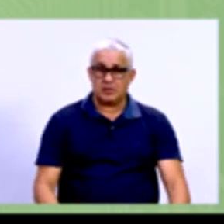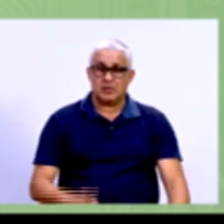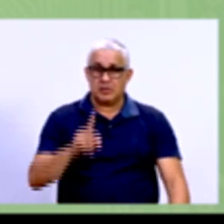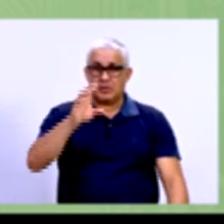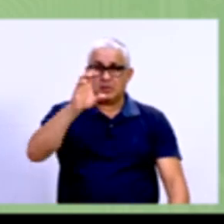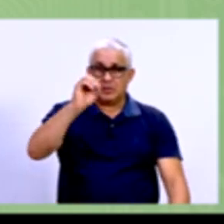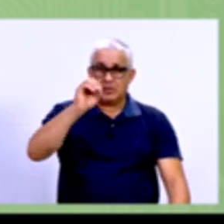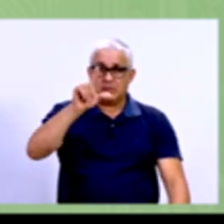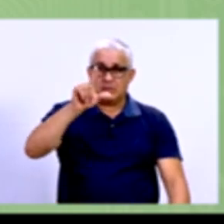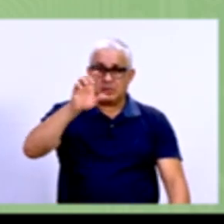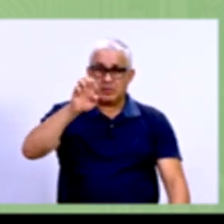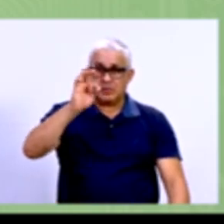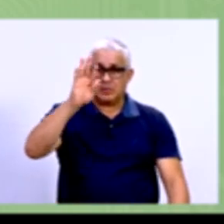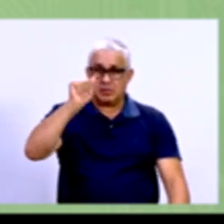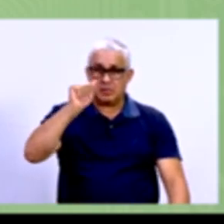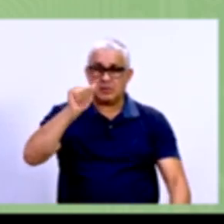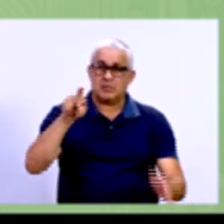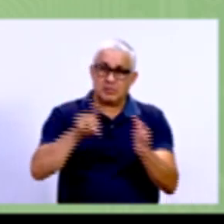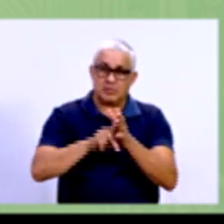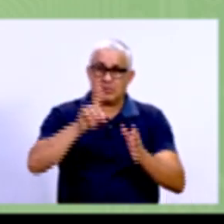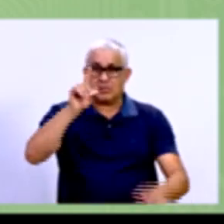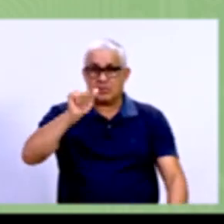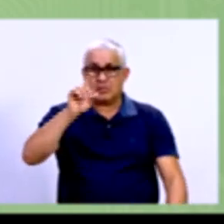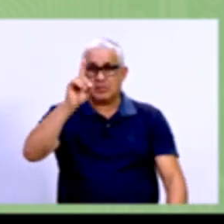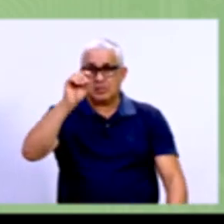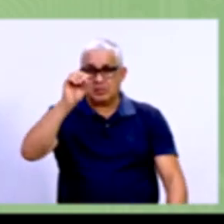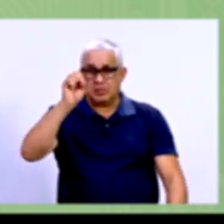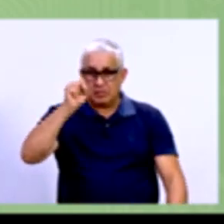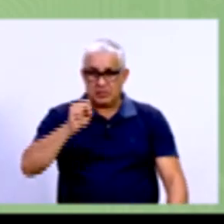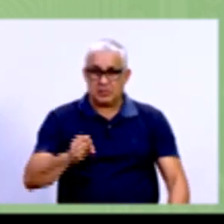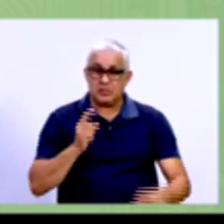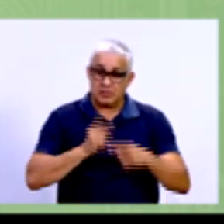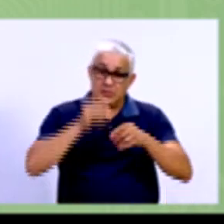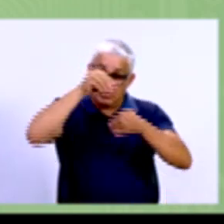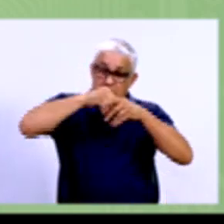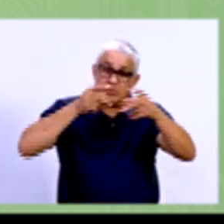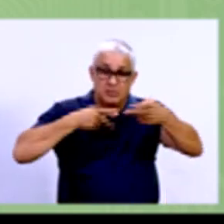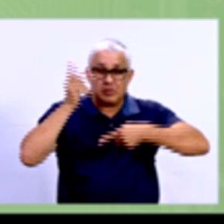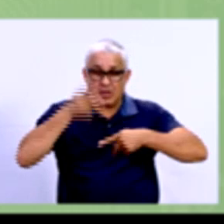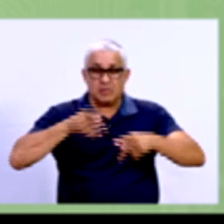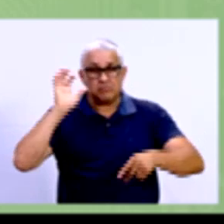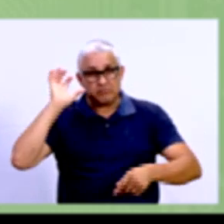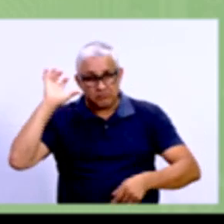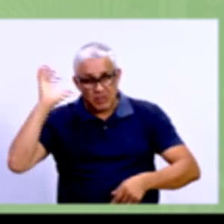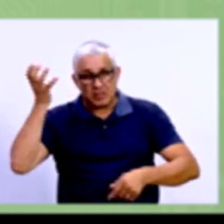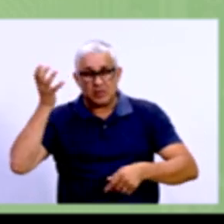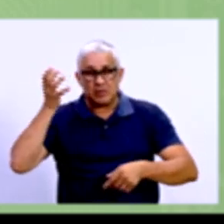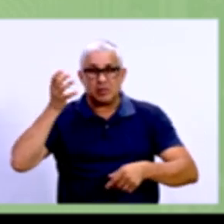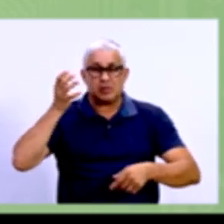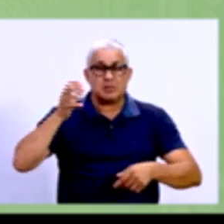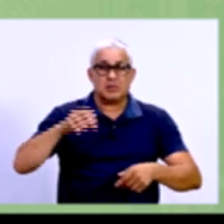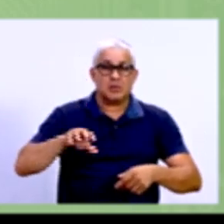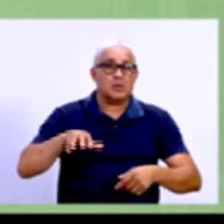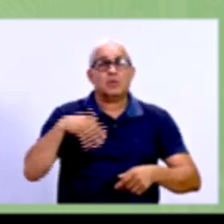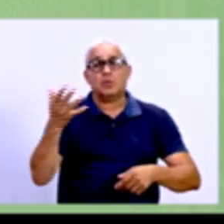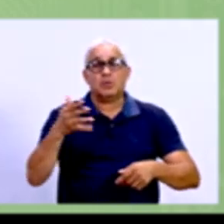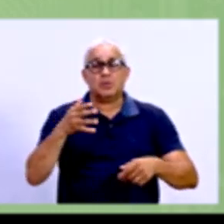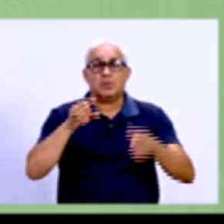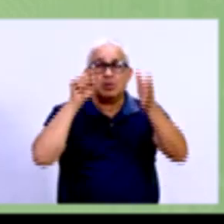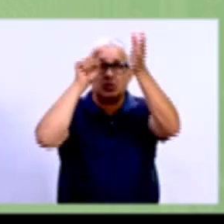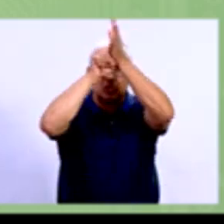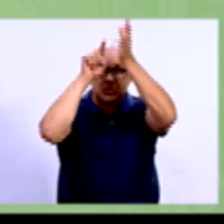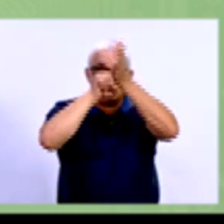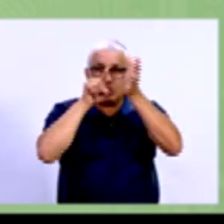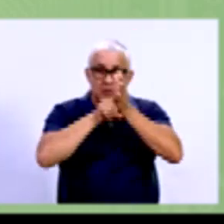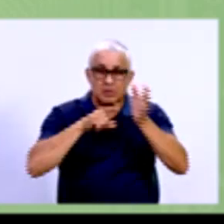de dados, né? Porque no planejamento a gente já definiu qual vai ser o nosso questionário, né? Então, a gente